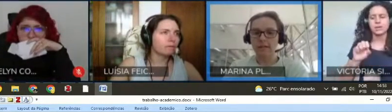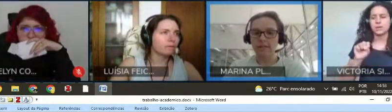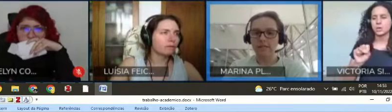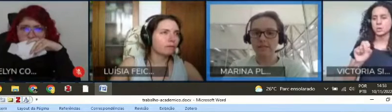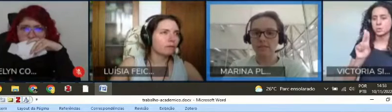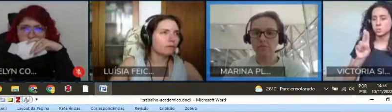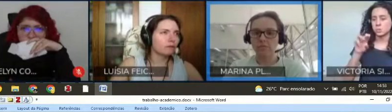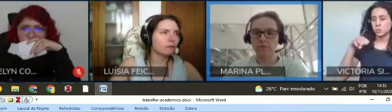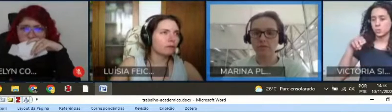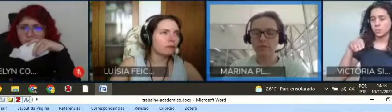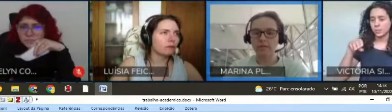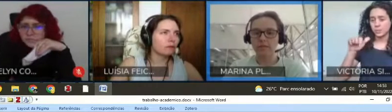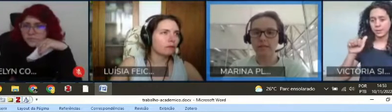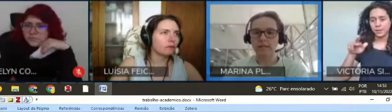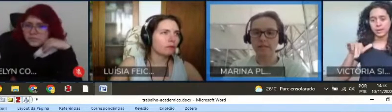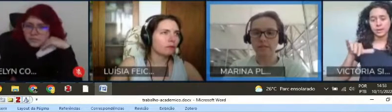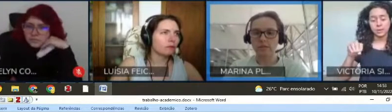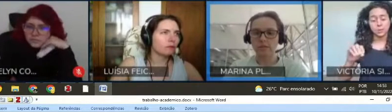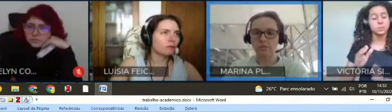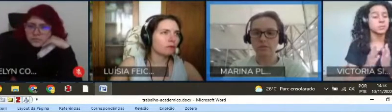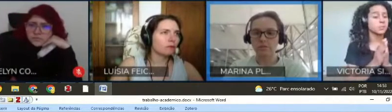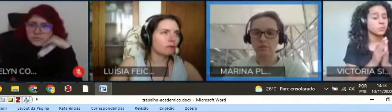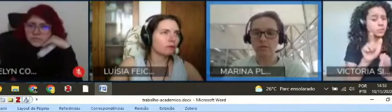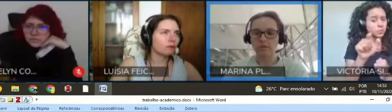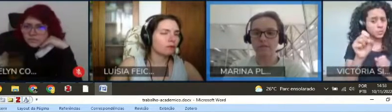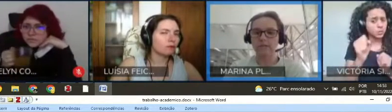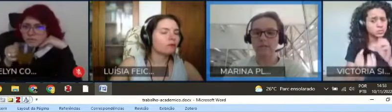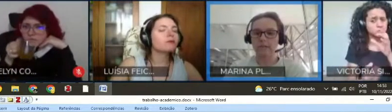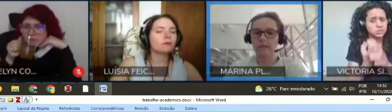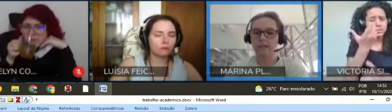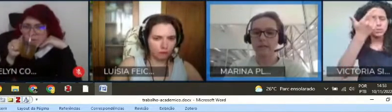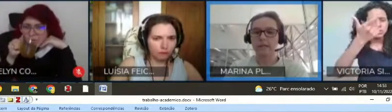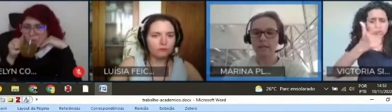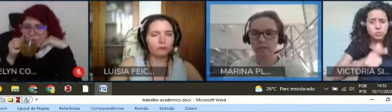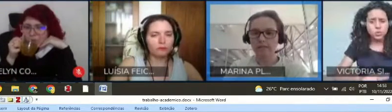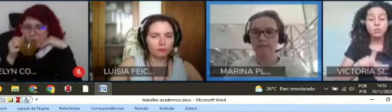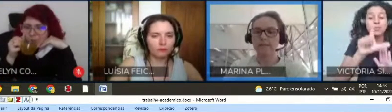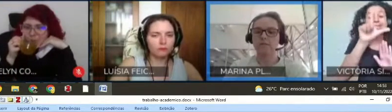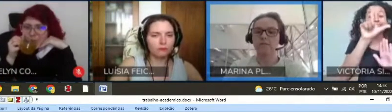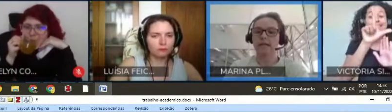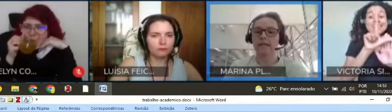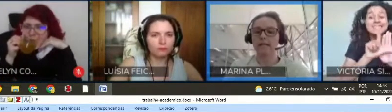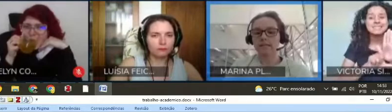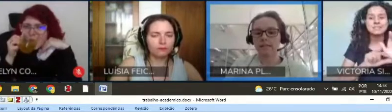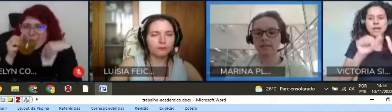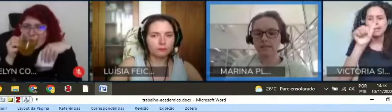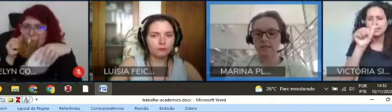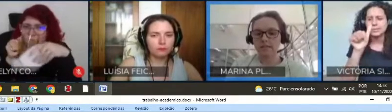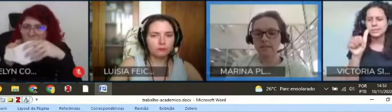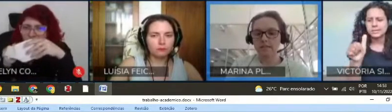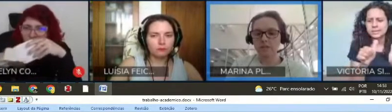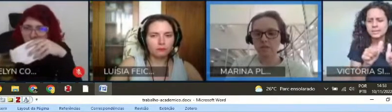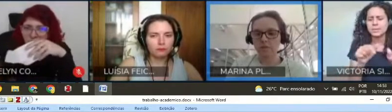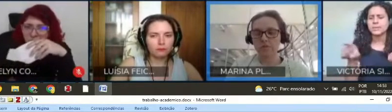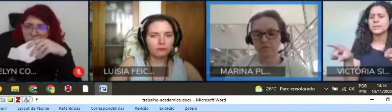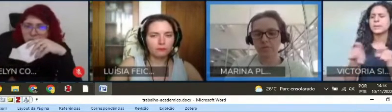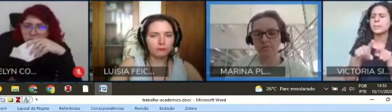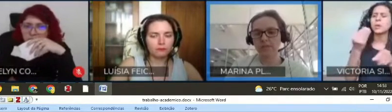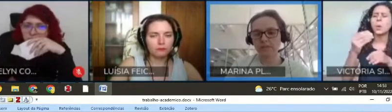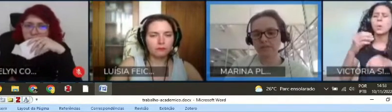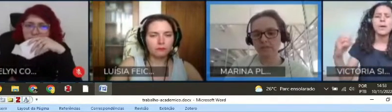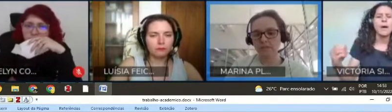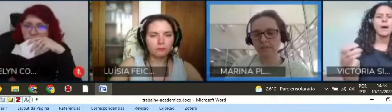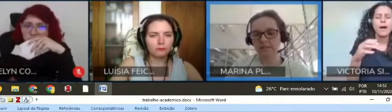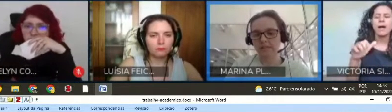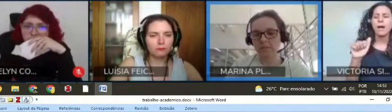novamente a criação da lista de ilustrações e a atualização dela,